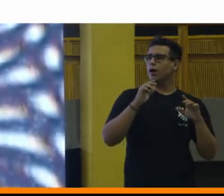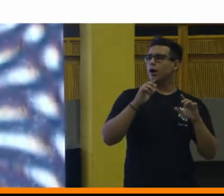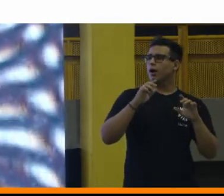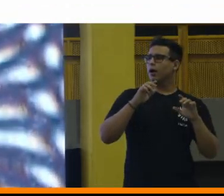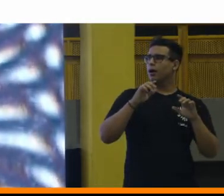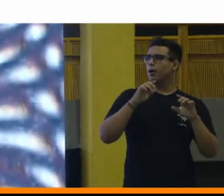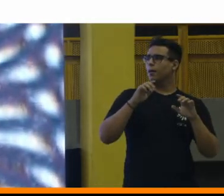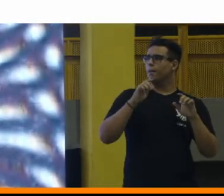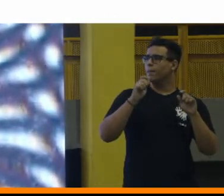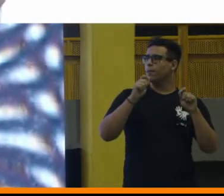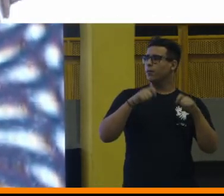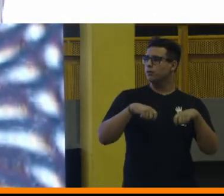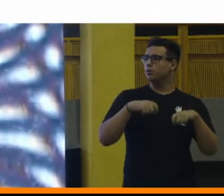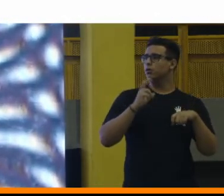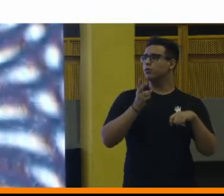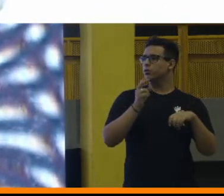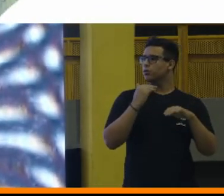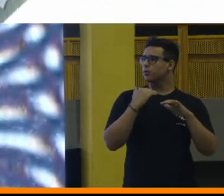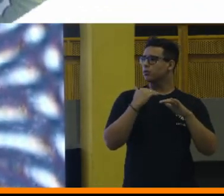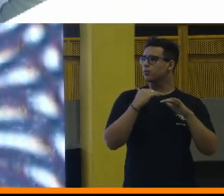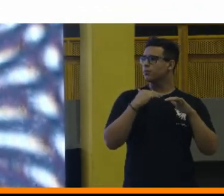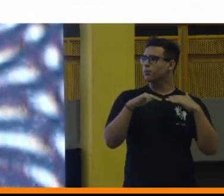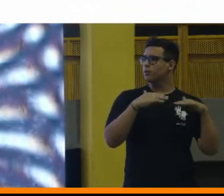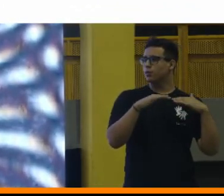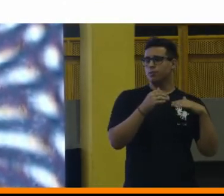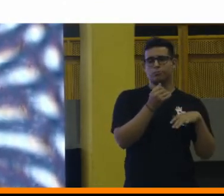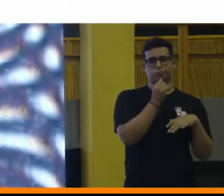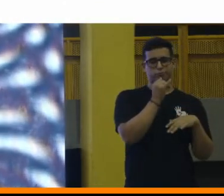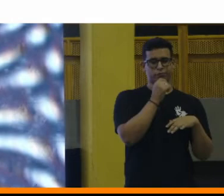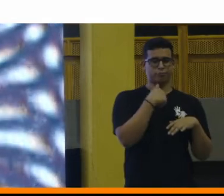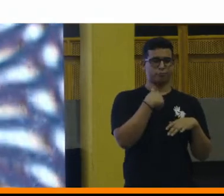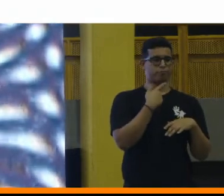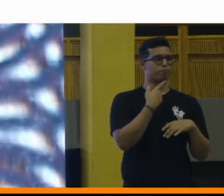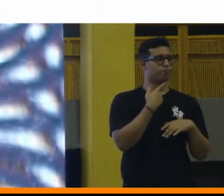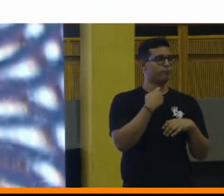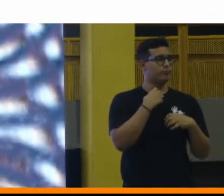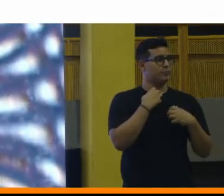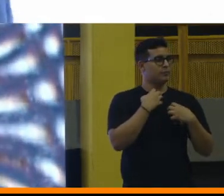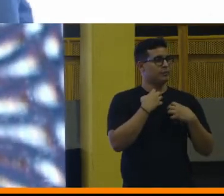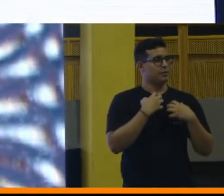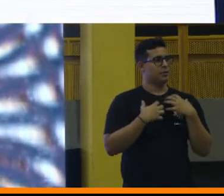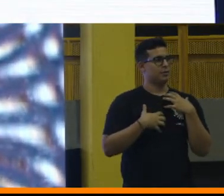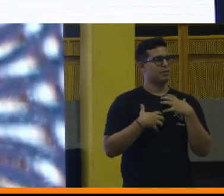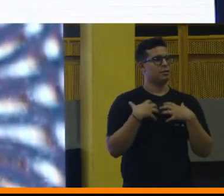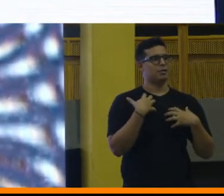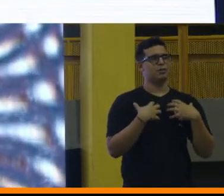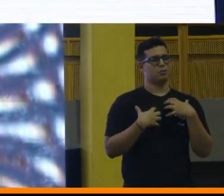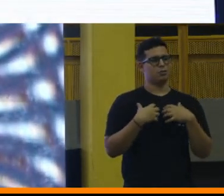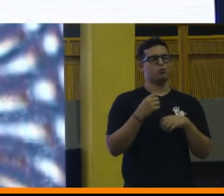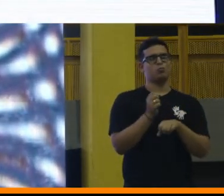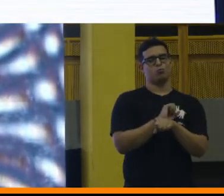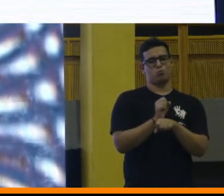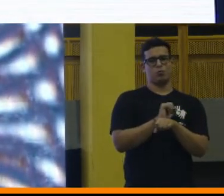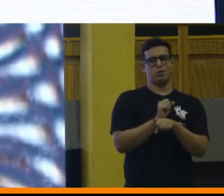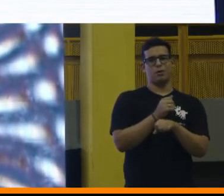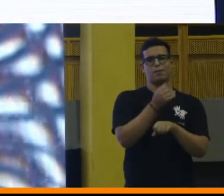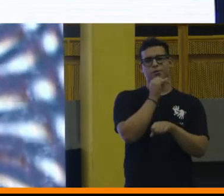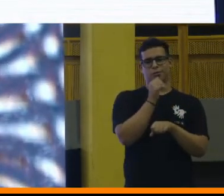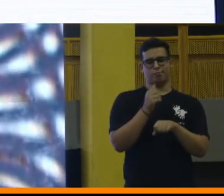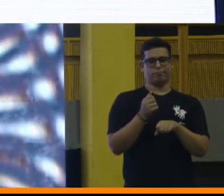motorista, quando ele está vindo aqui no carro, e de repente aparece